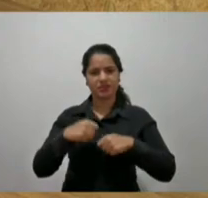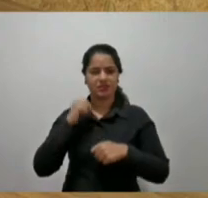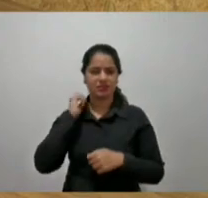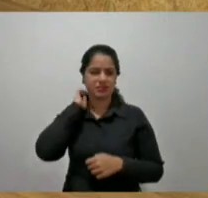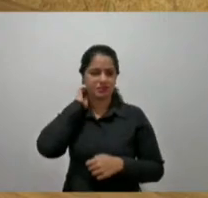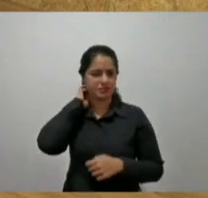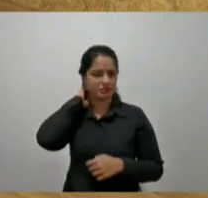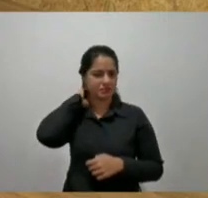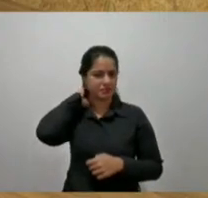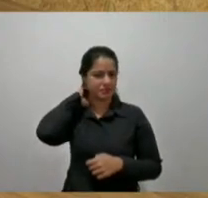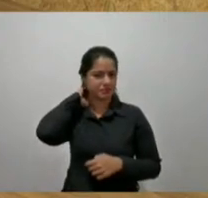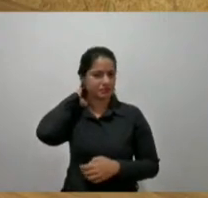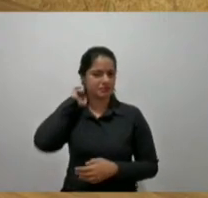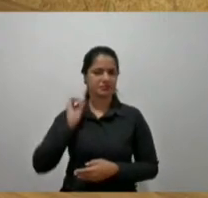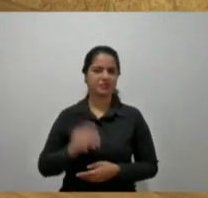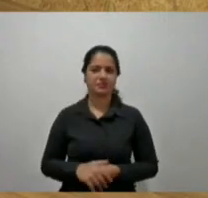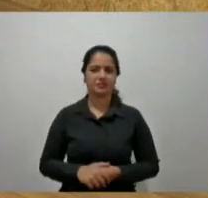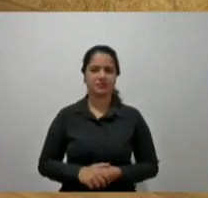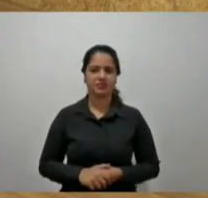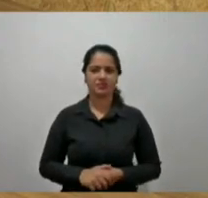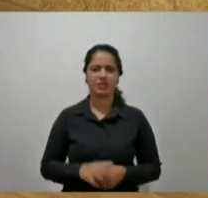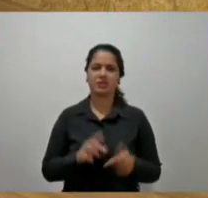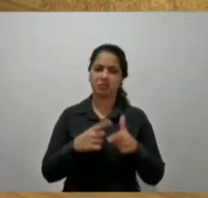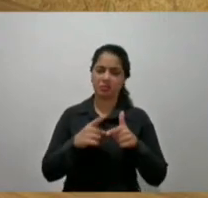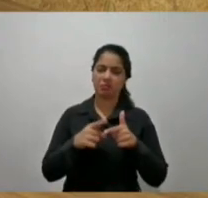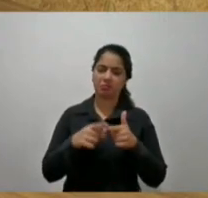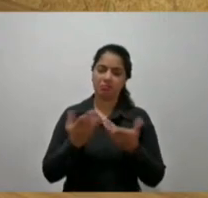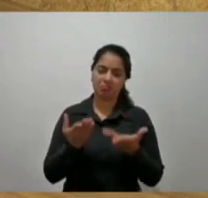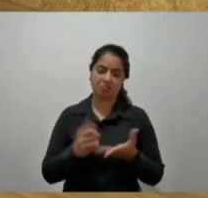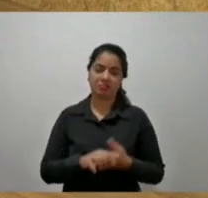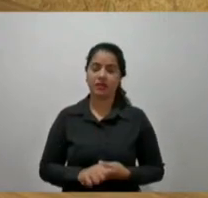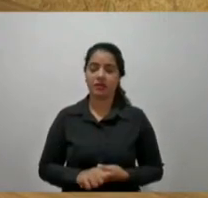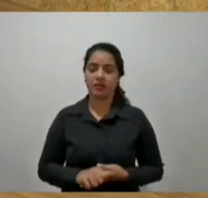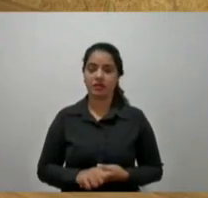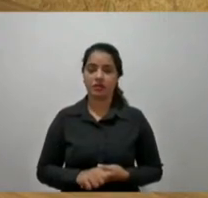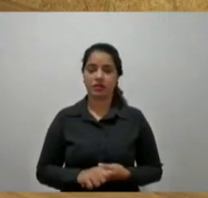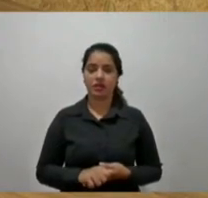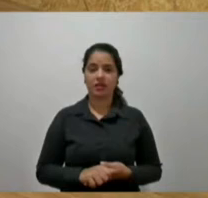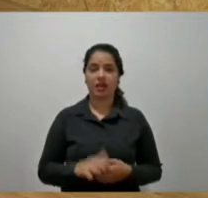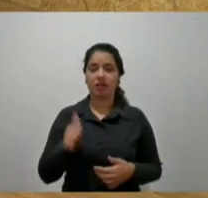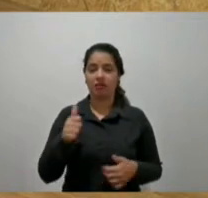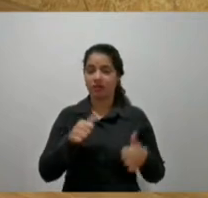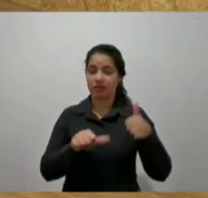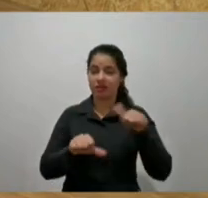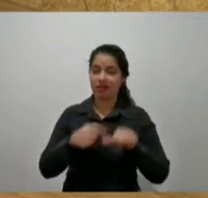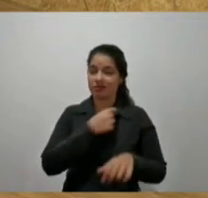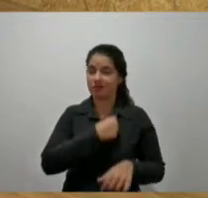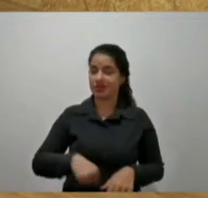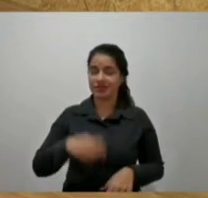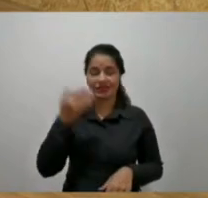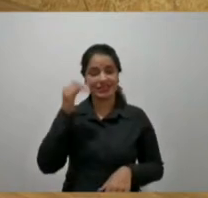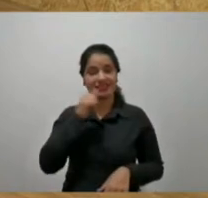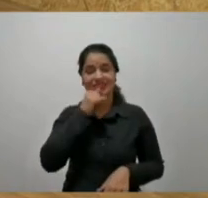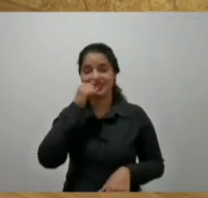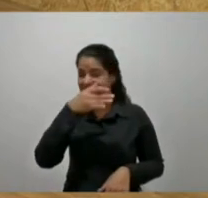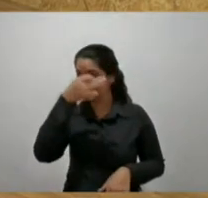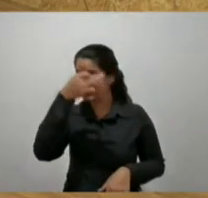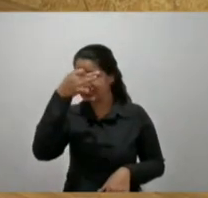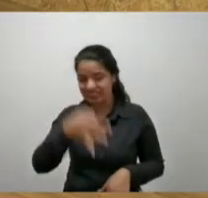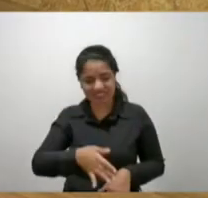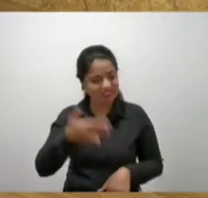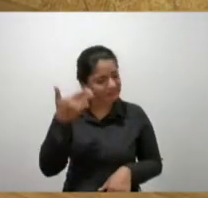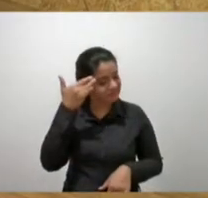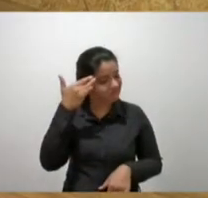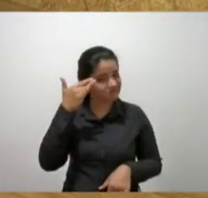do tempo nessa questão. Mas acho que o ponto, assim, é difícil avaliar, não sei dizer direito. A justificativa deles são